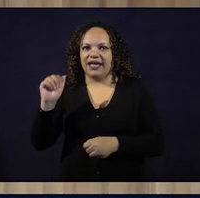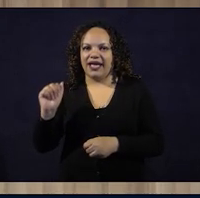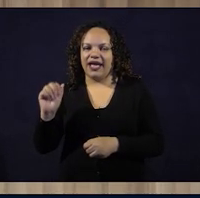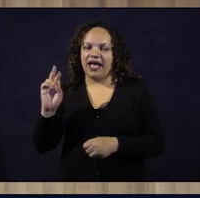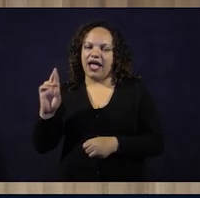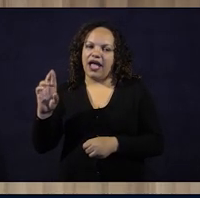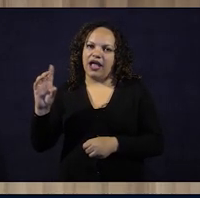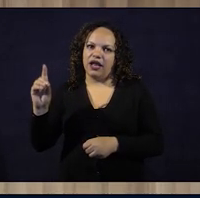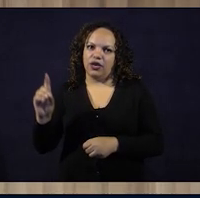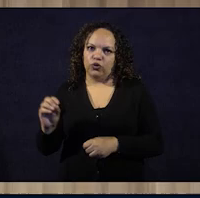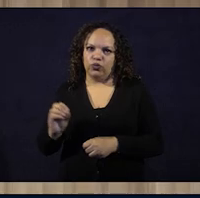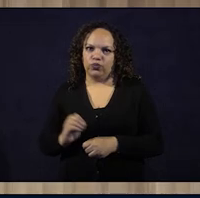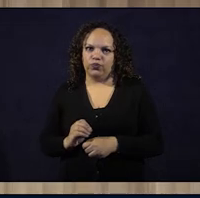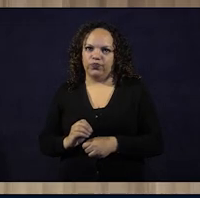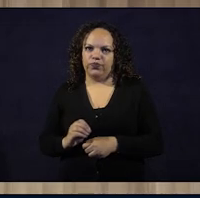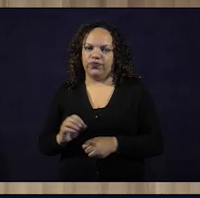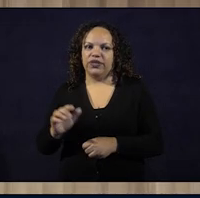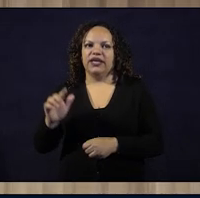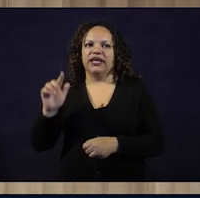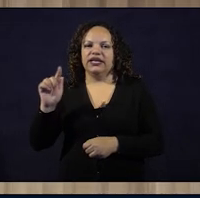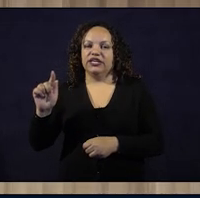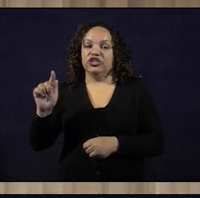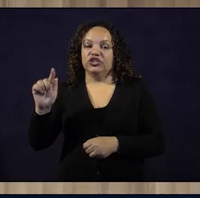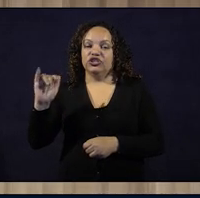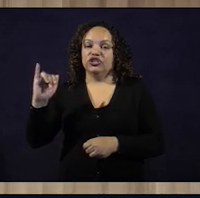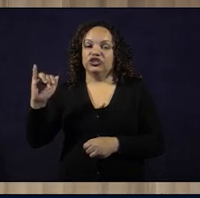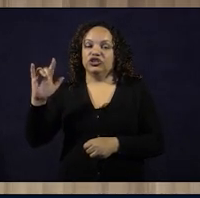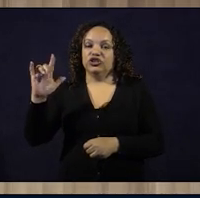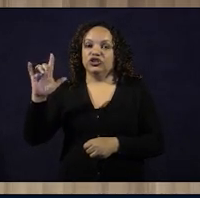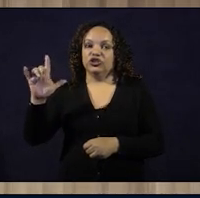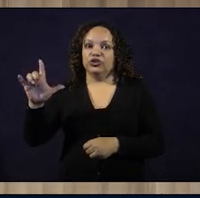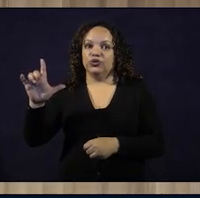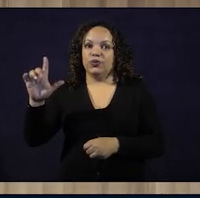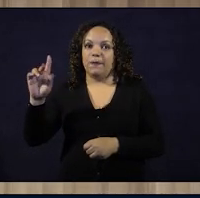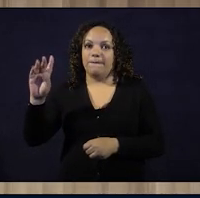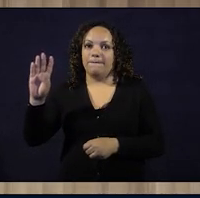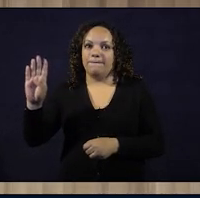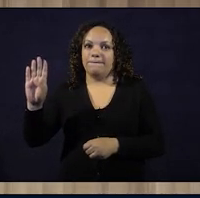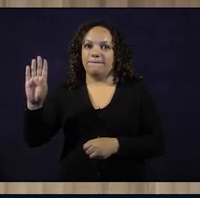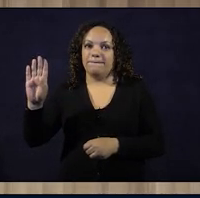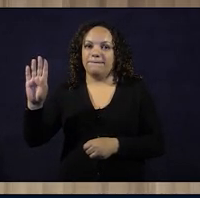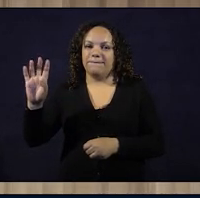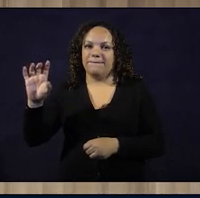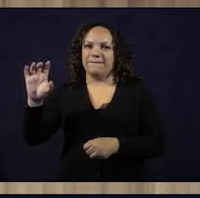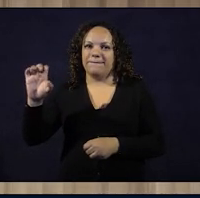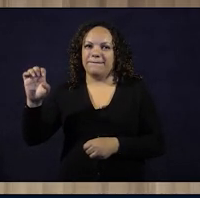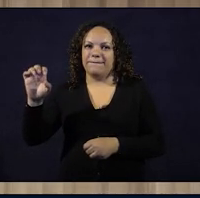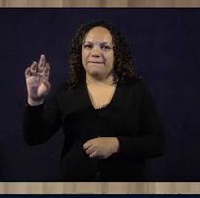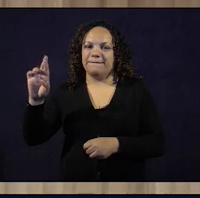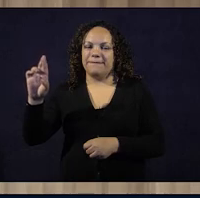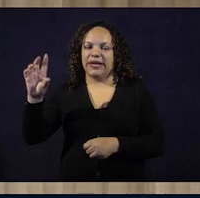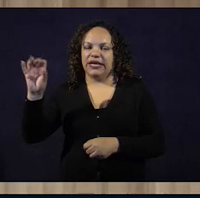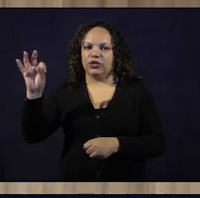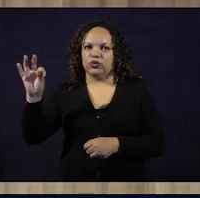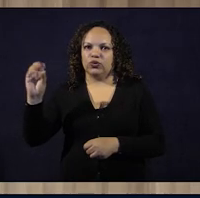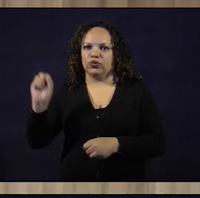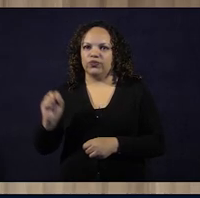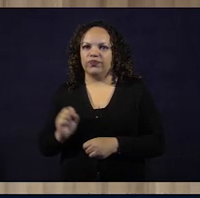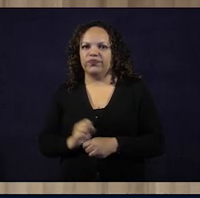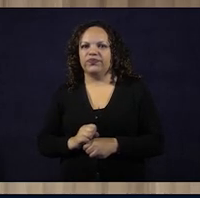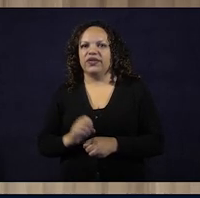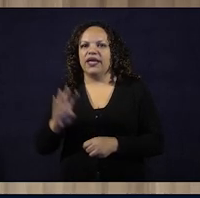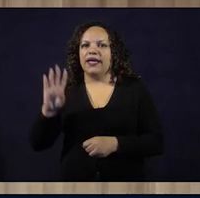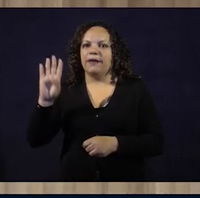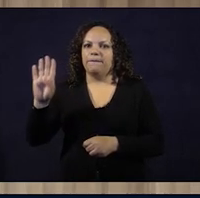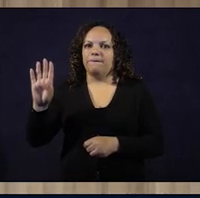Raízen Gilberto thomazzoni se ou da JBS e benefterman se ou da agropalma convida a Maria